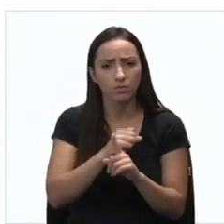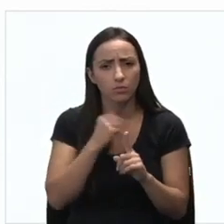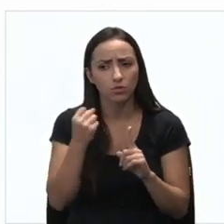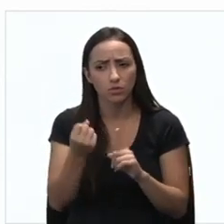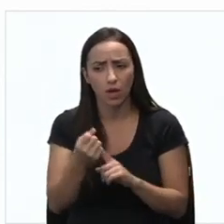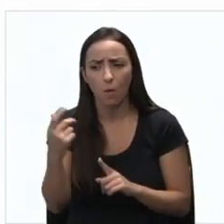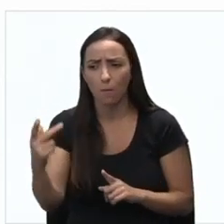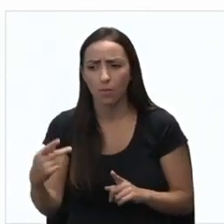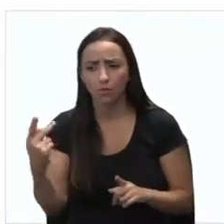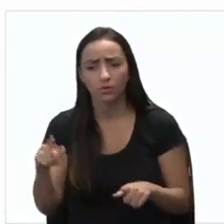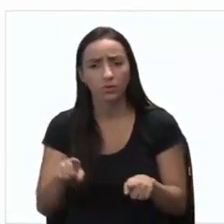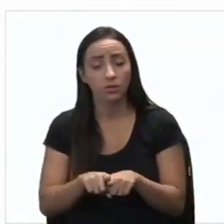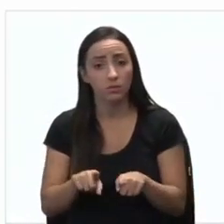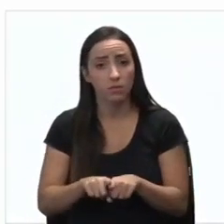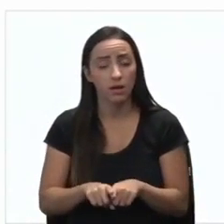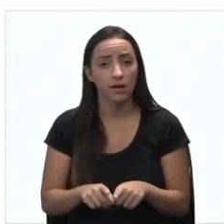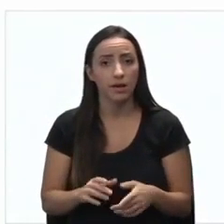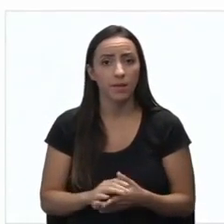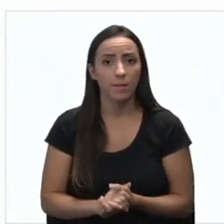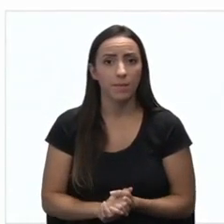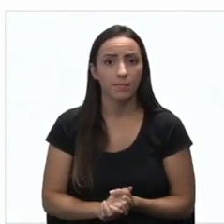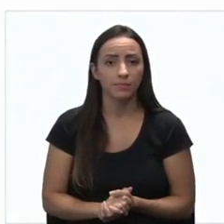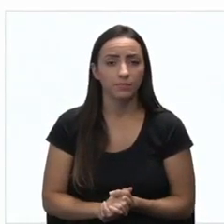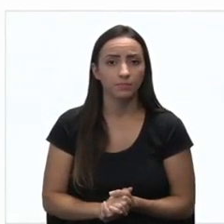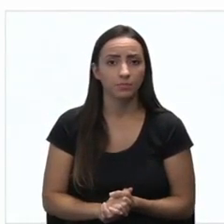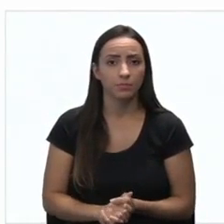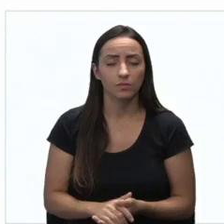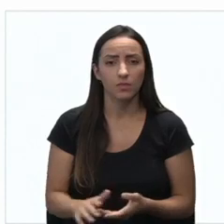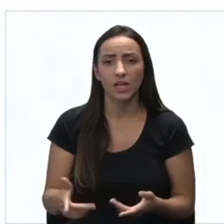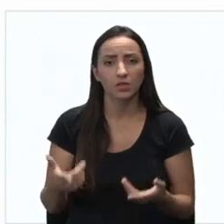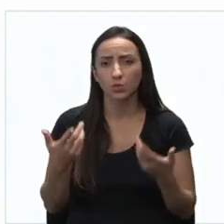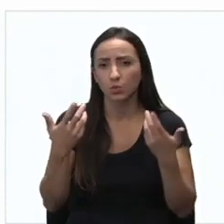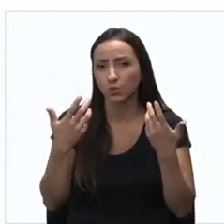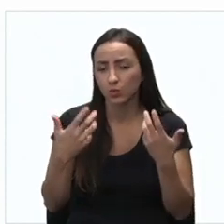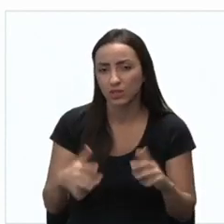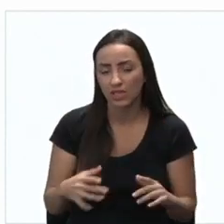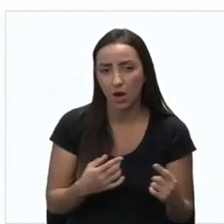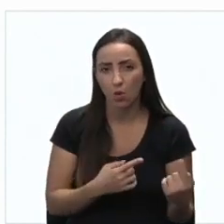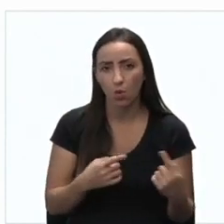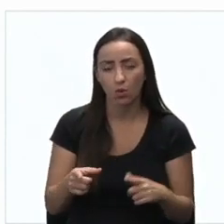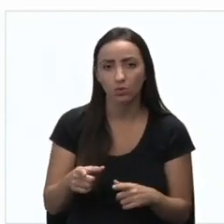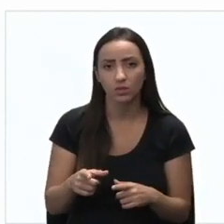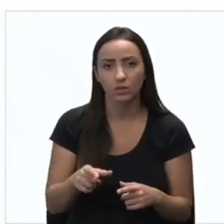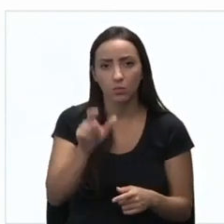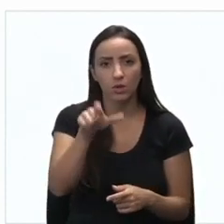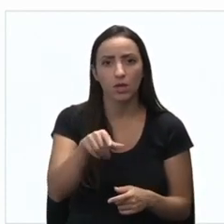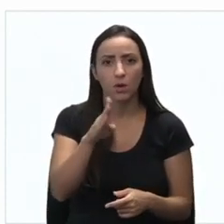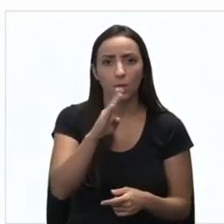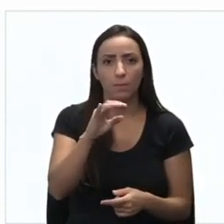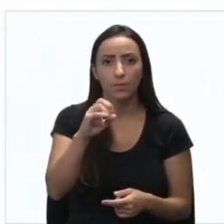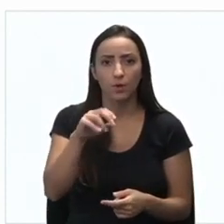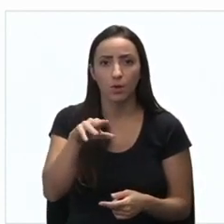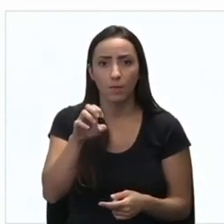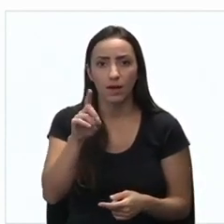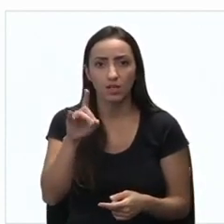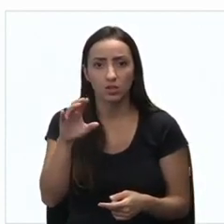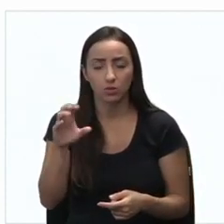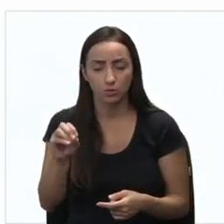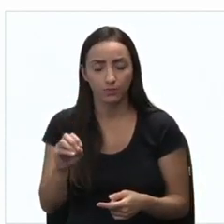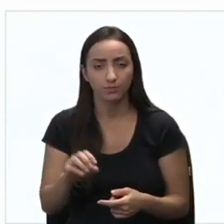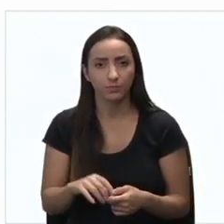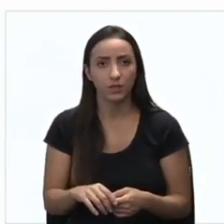política, indo contra o modelo biomédico que era o adotado até então. Então, foi